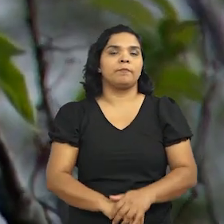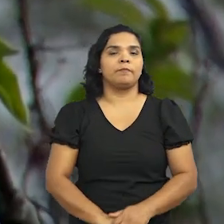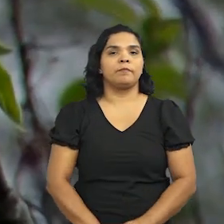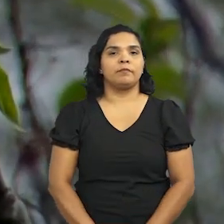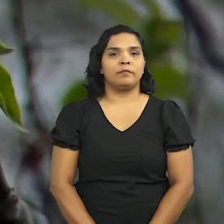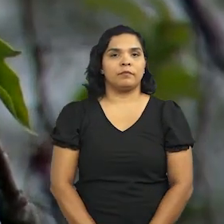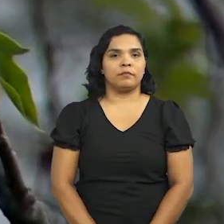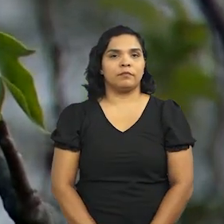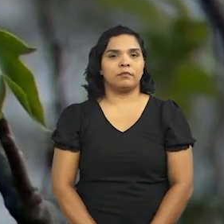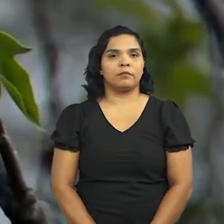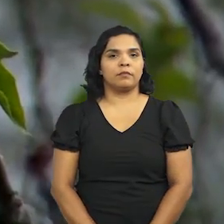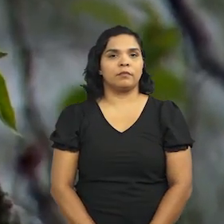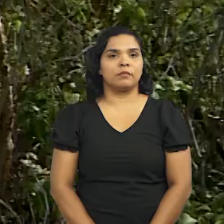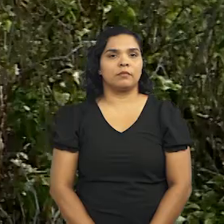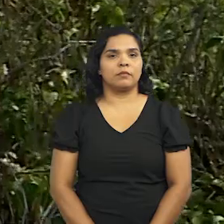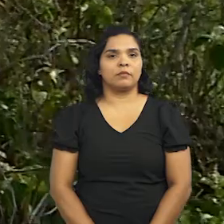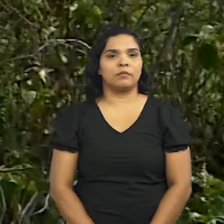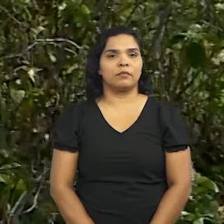próprio bioma.